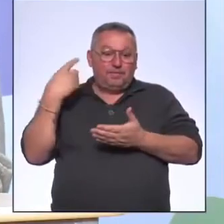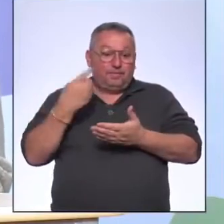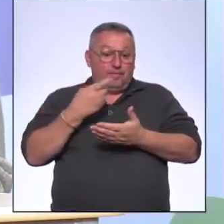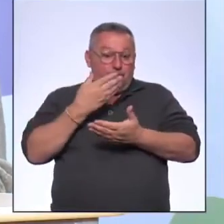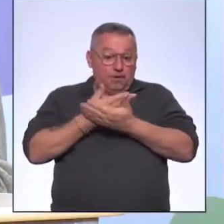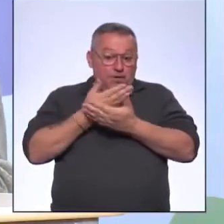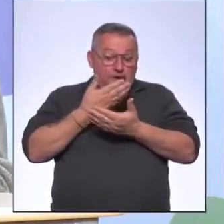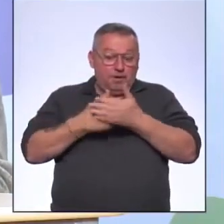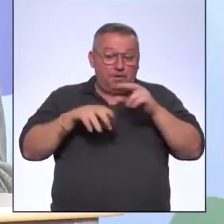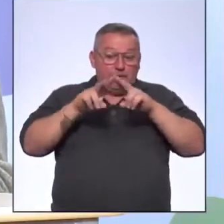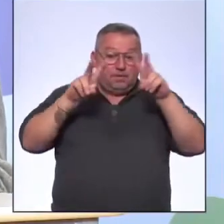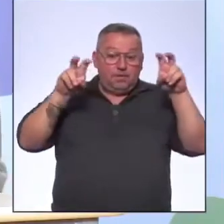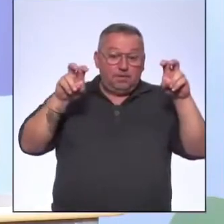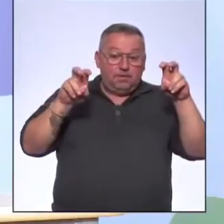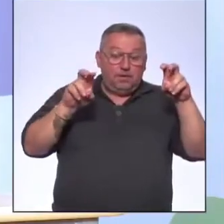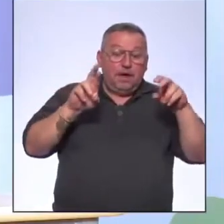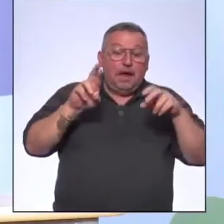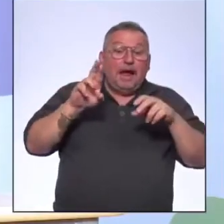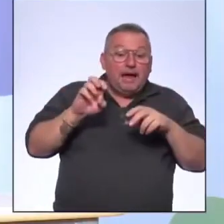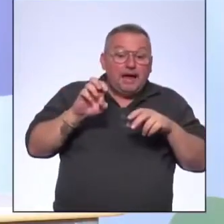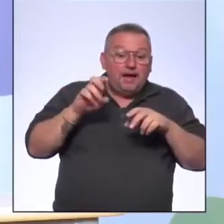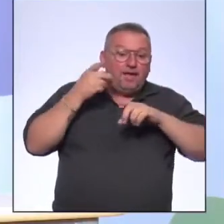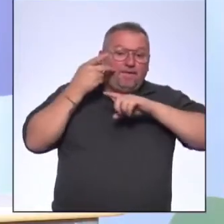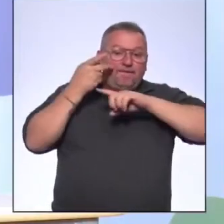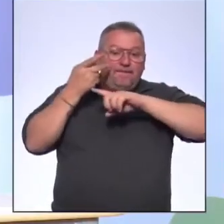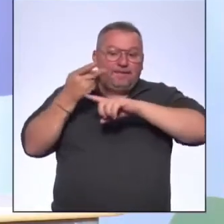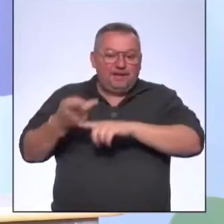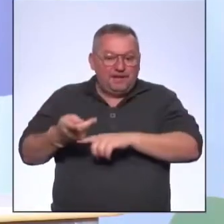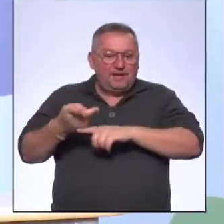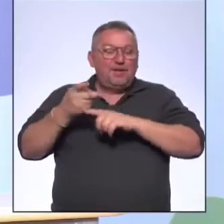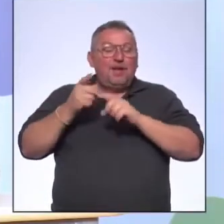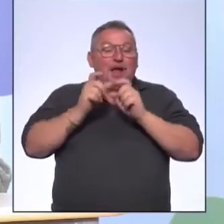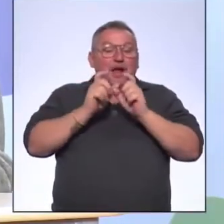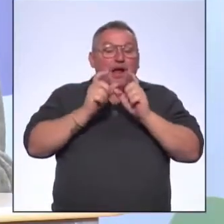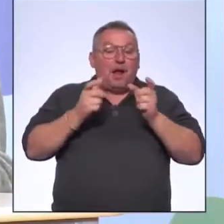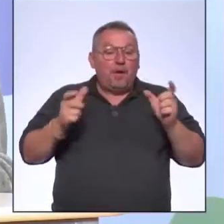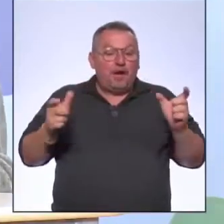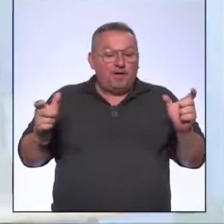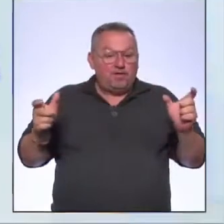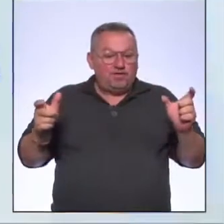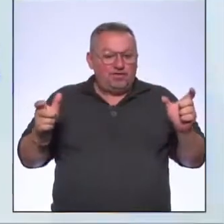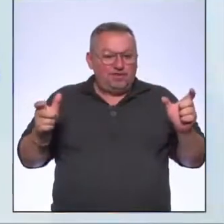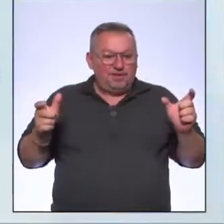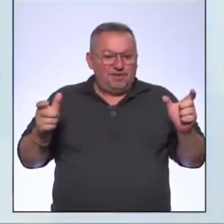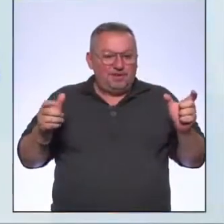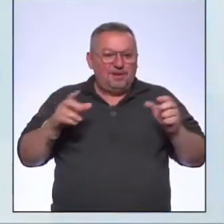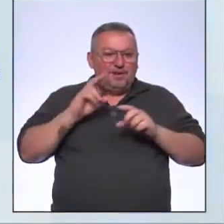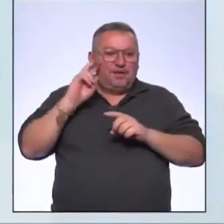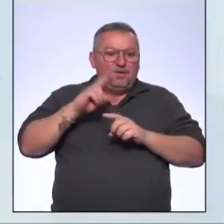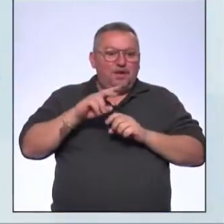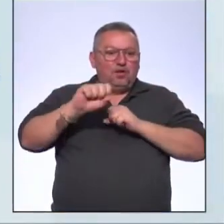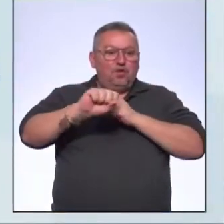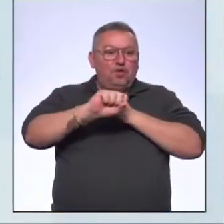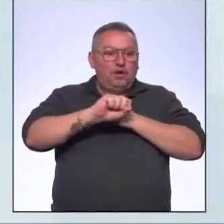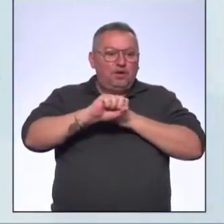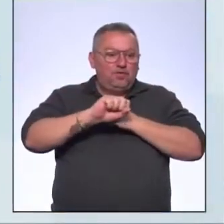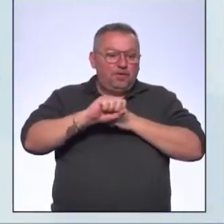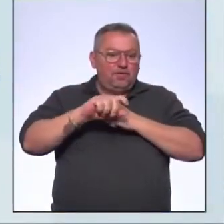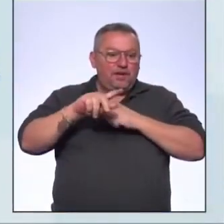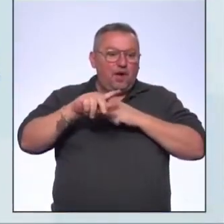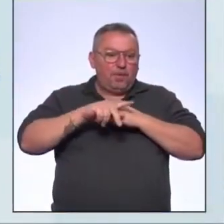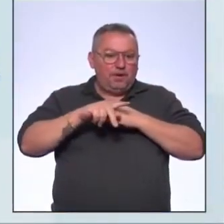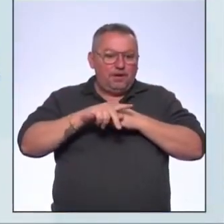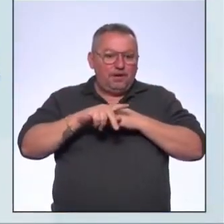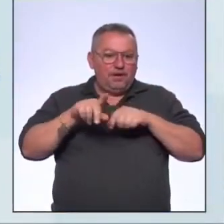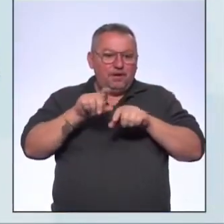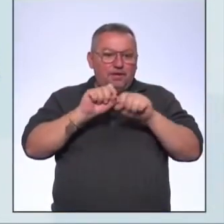hoje, o título é Revisitando a Gramática. O tema da aula, sujeito e predicado, termos essenciais da